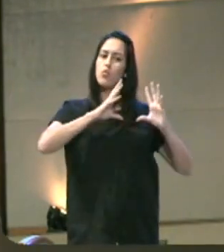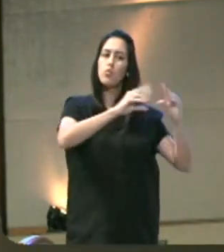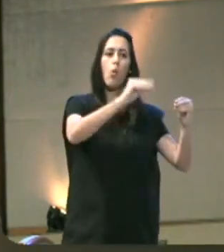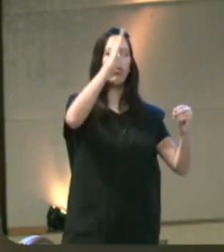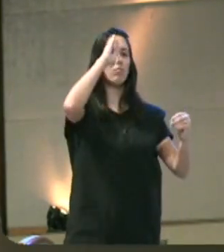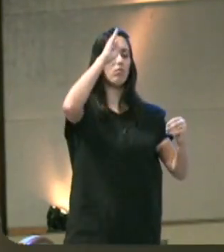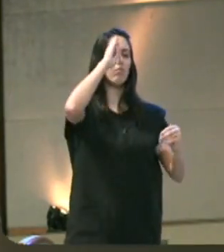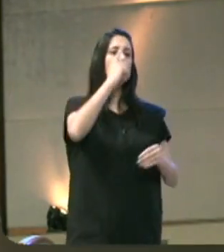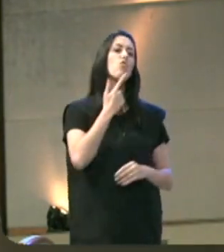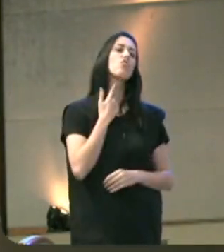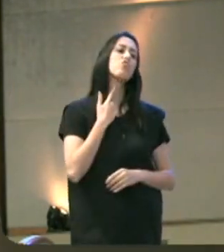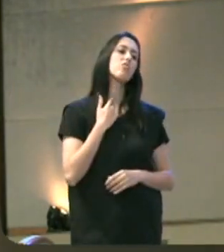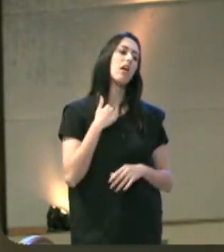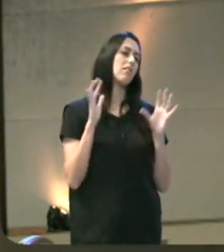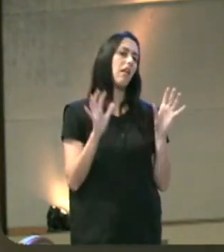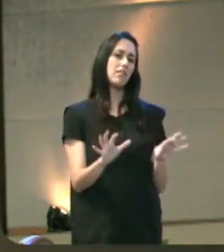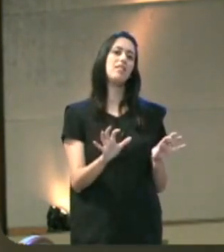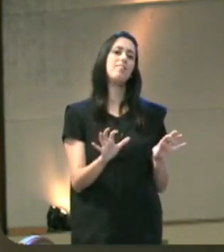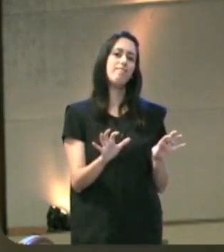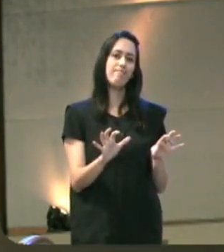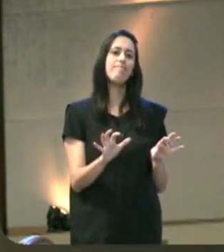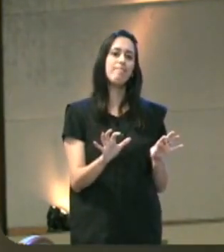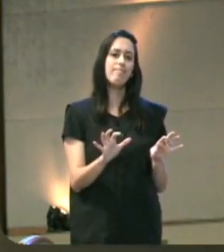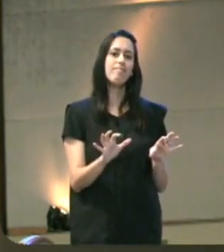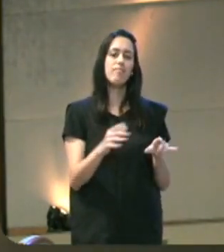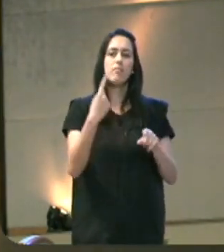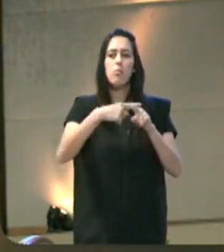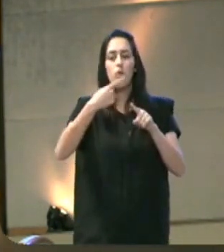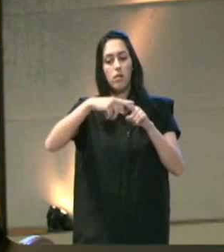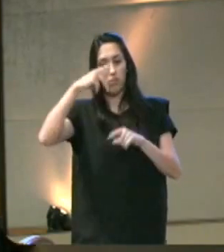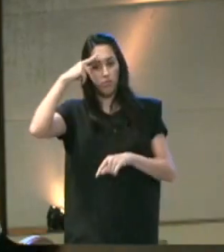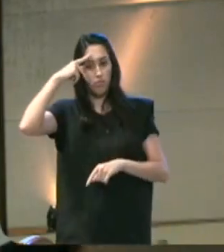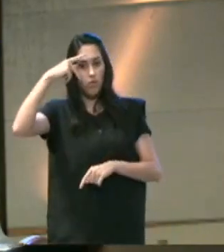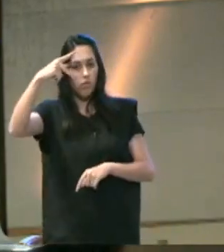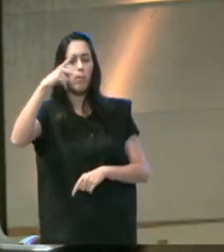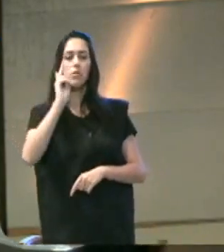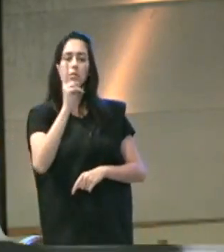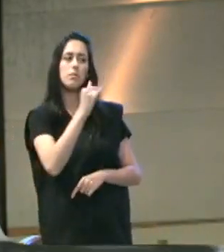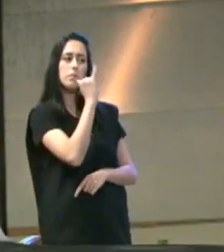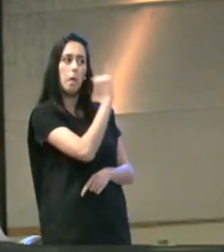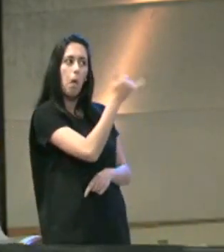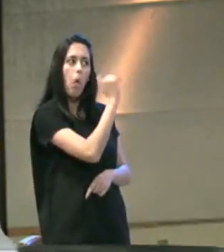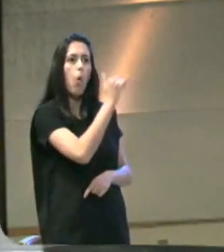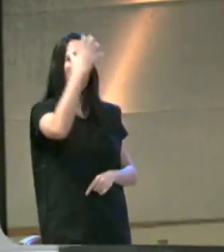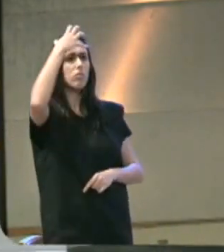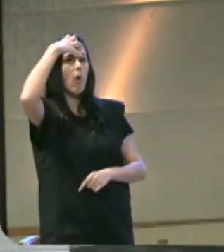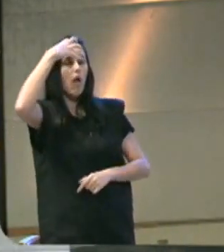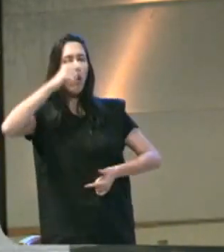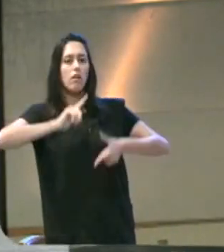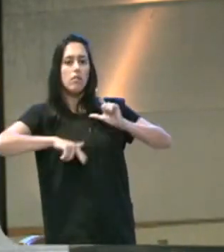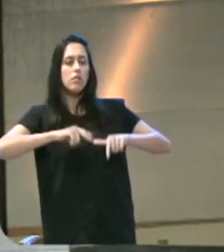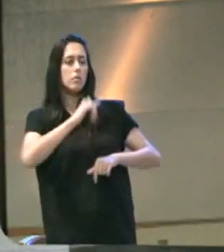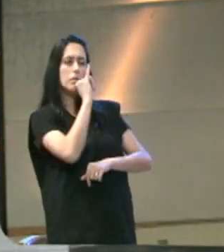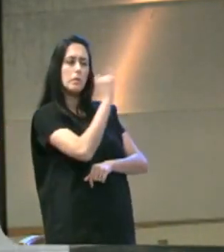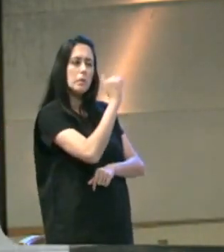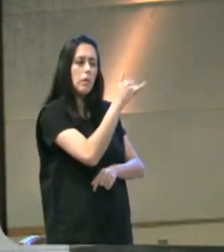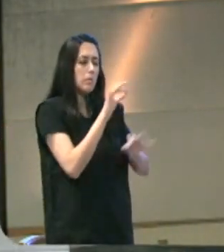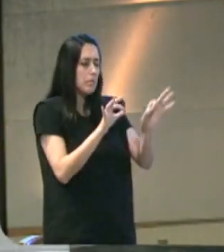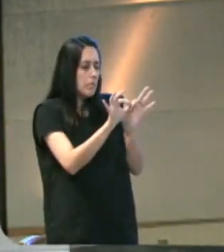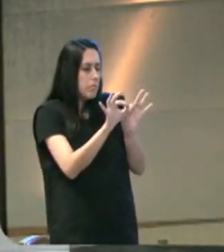profeta, porque o profeta contava ao rei de Israel todos os planos